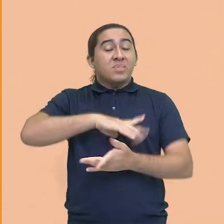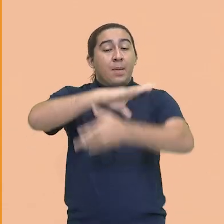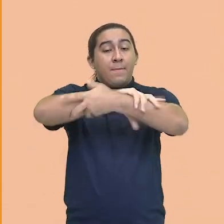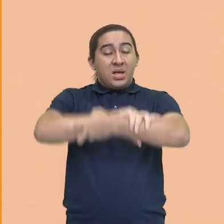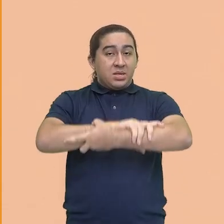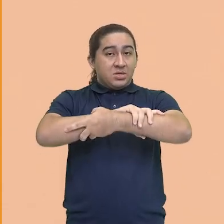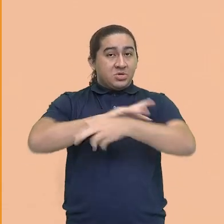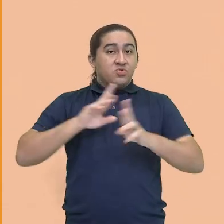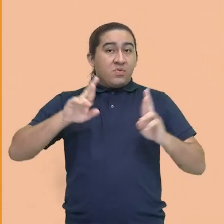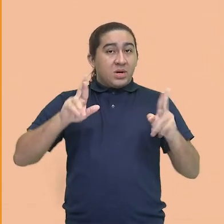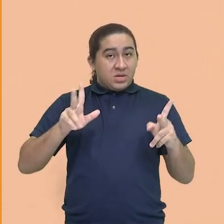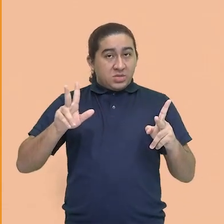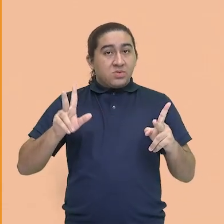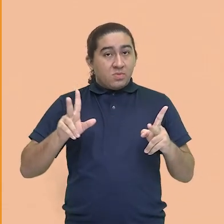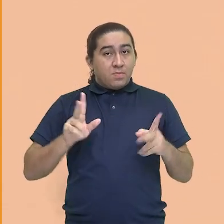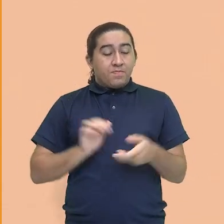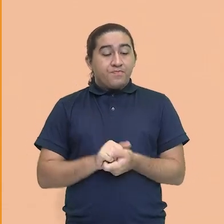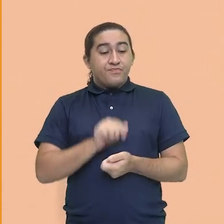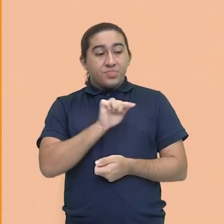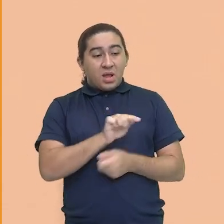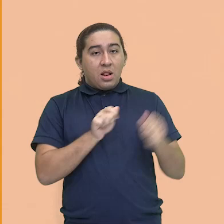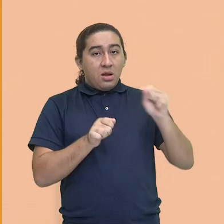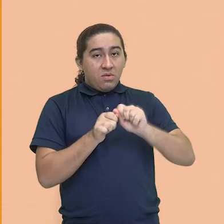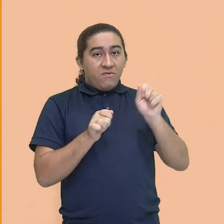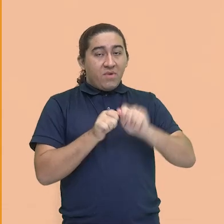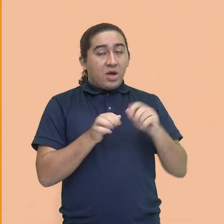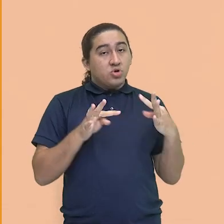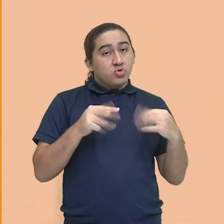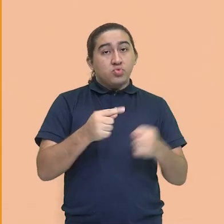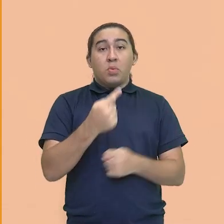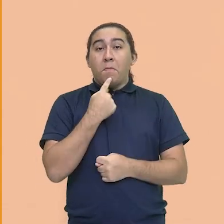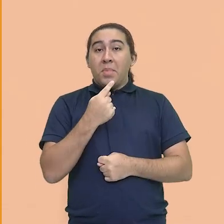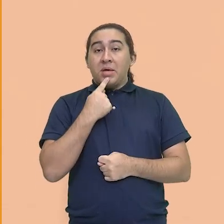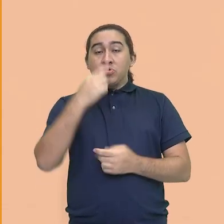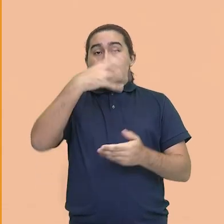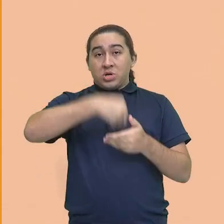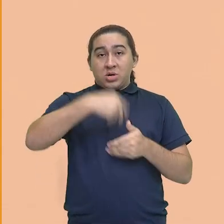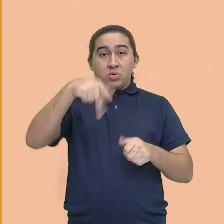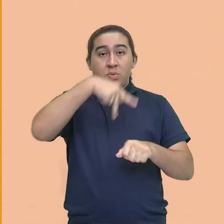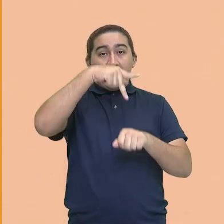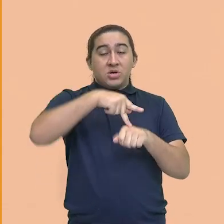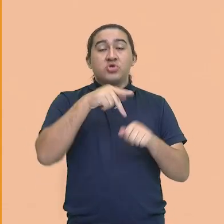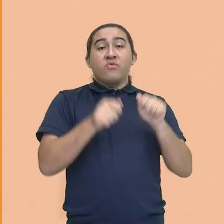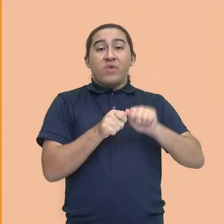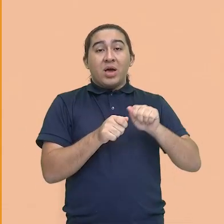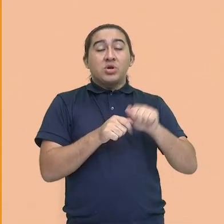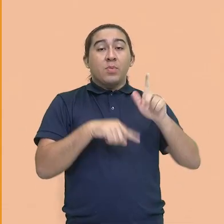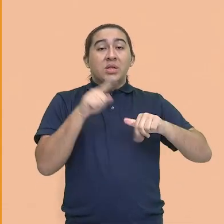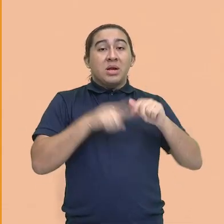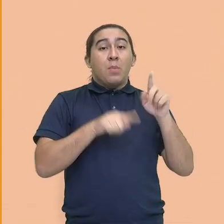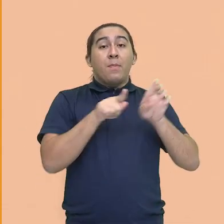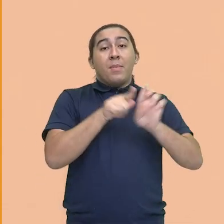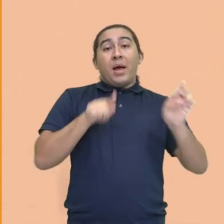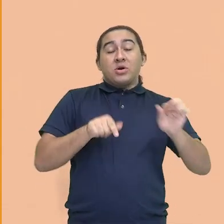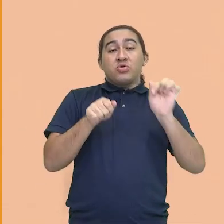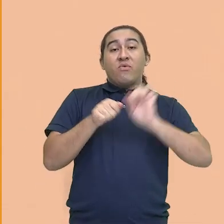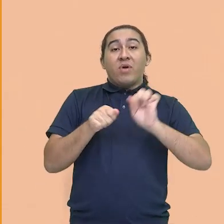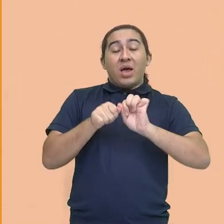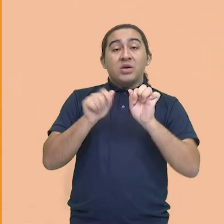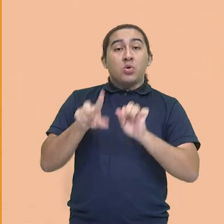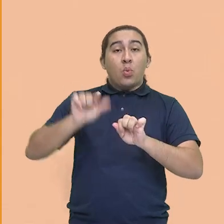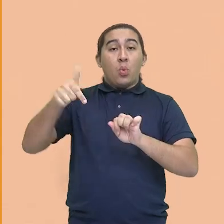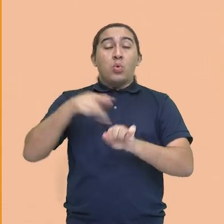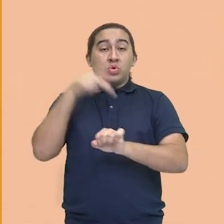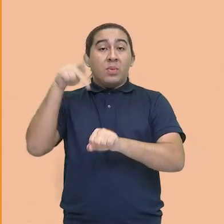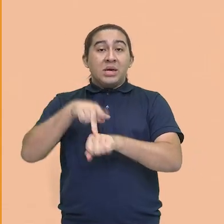Ela produz para os mercados aqui, locais, os supermercados, o mercado interno em geral, mas ela também produz para outros países. Então,